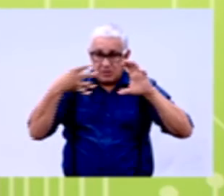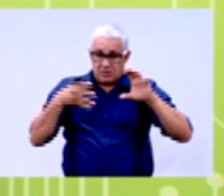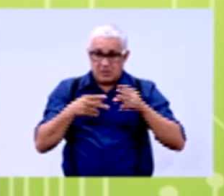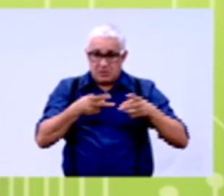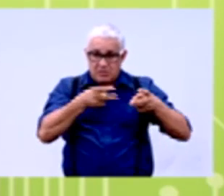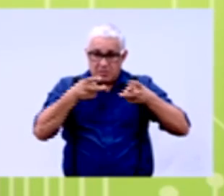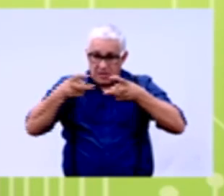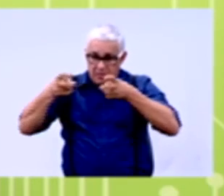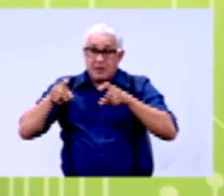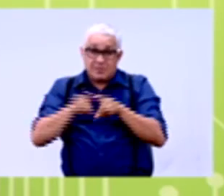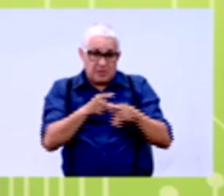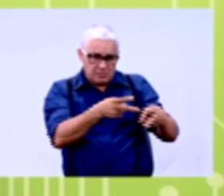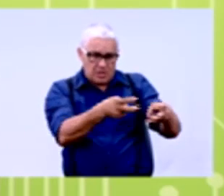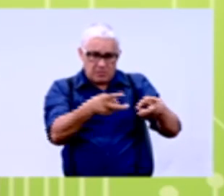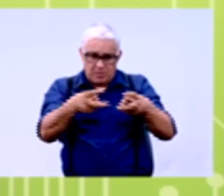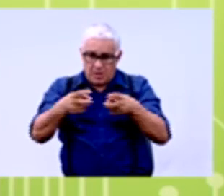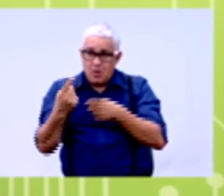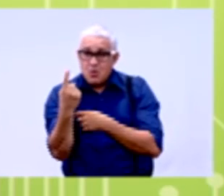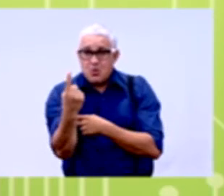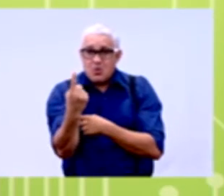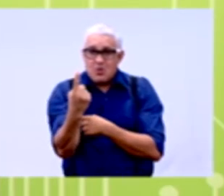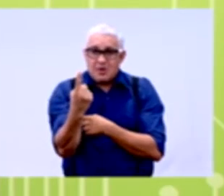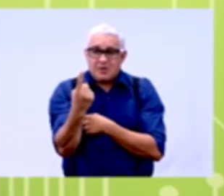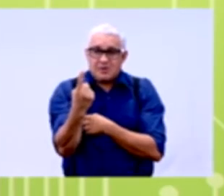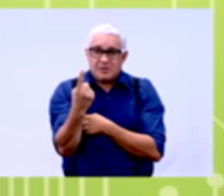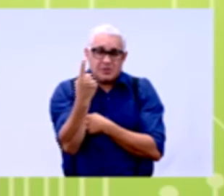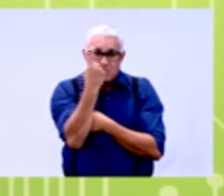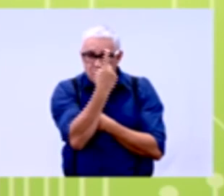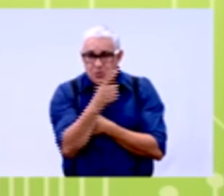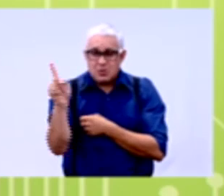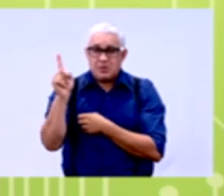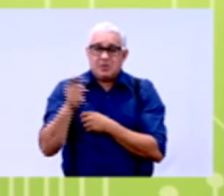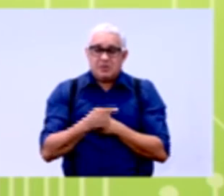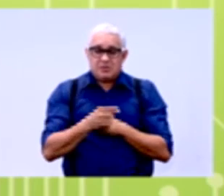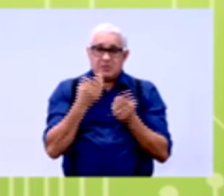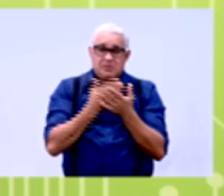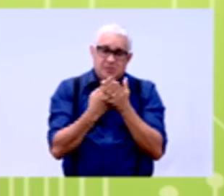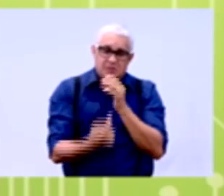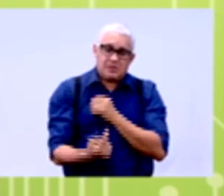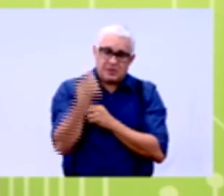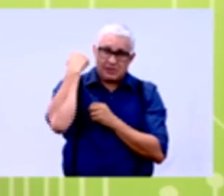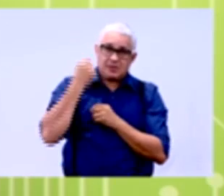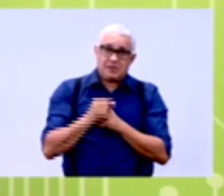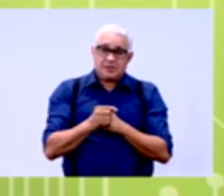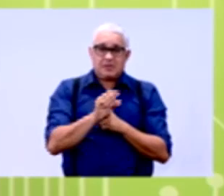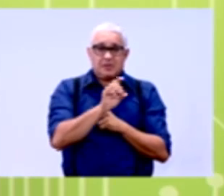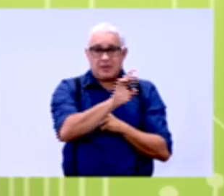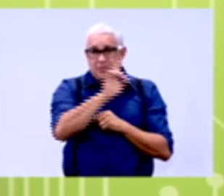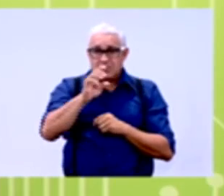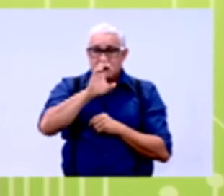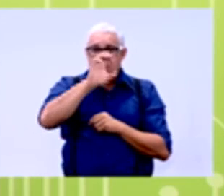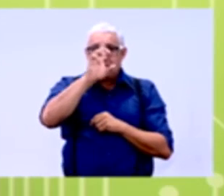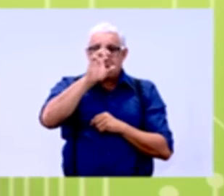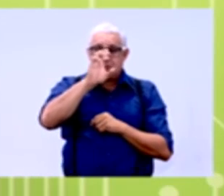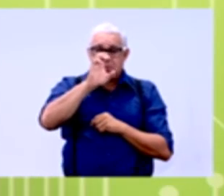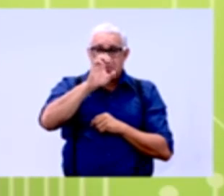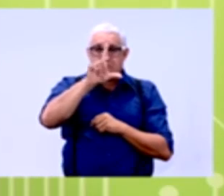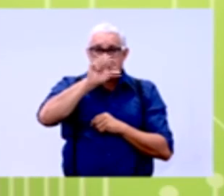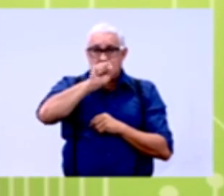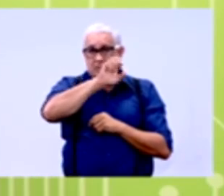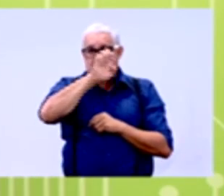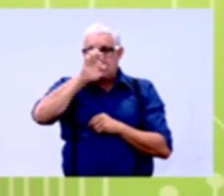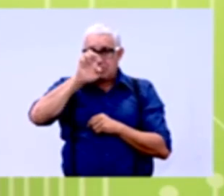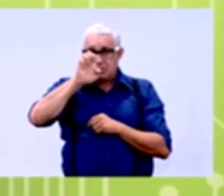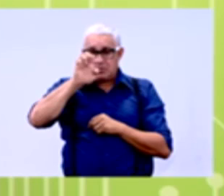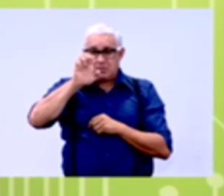ou identificados de forma única. Lembra que nós falamos na aula passada que cada classe ela tem que propiciar